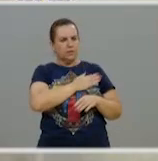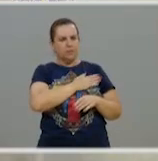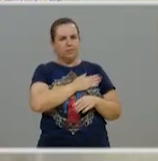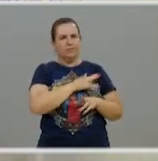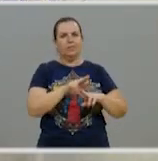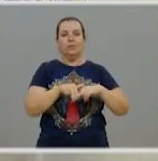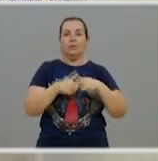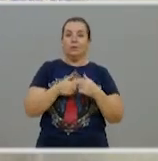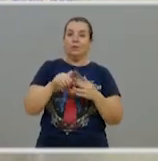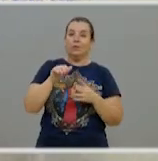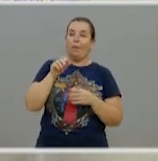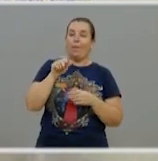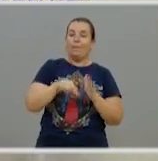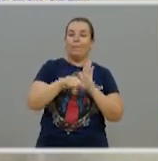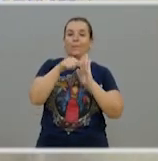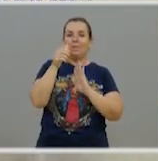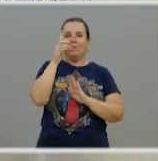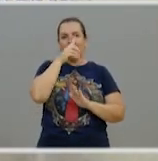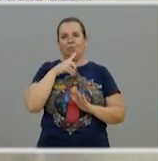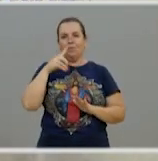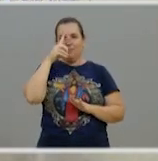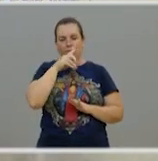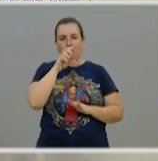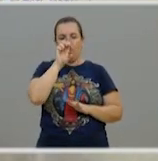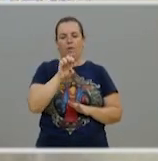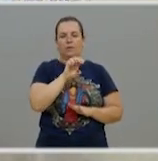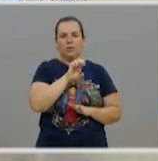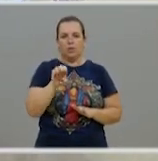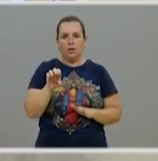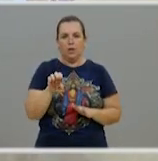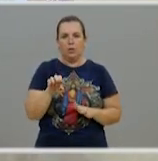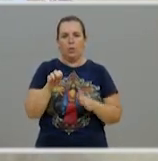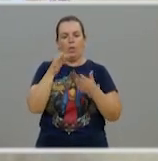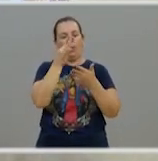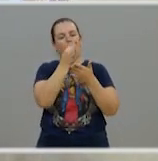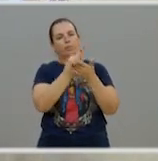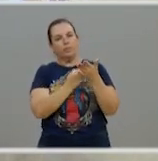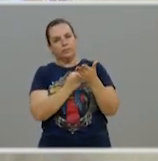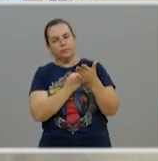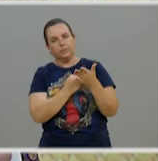primeiro domingo teve como evangelho o clássico texto da